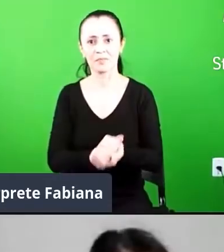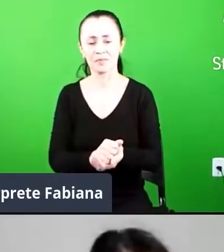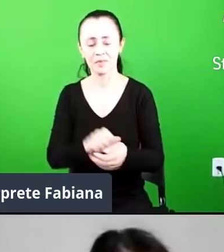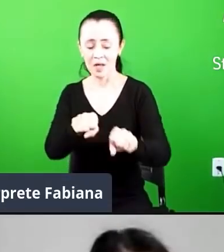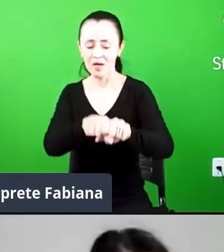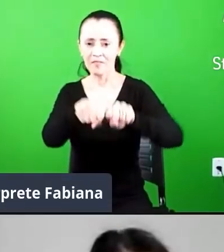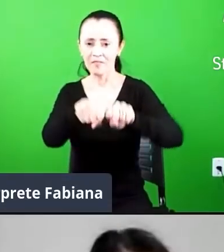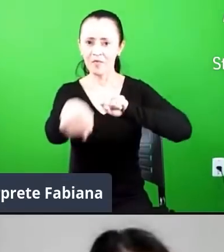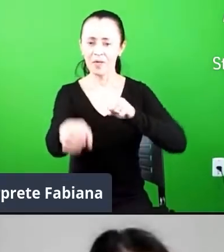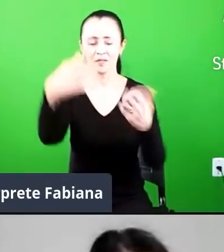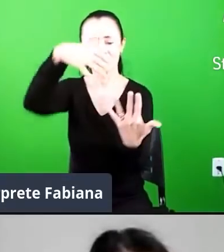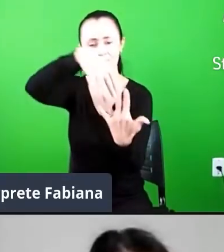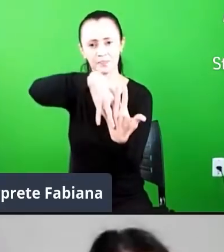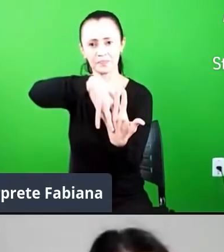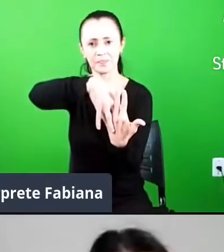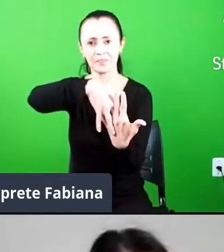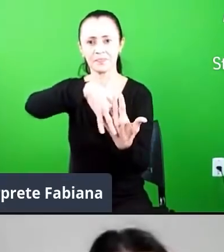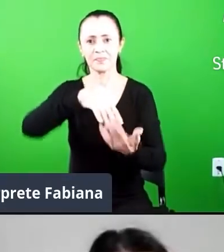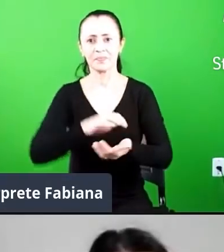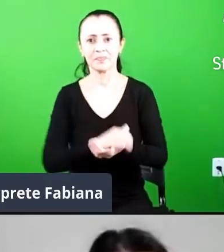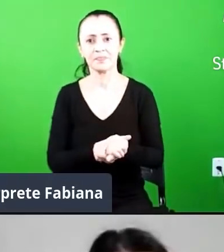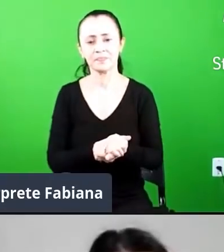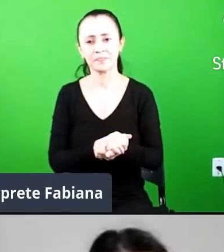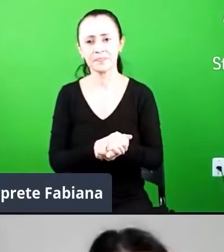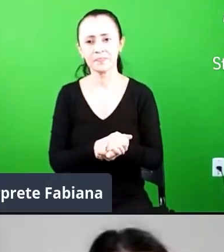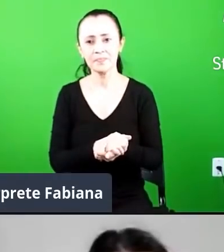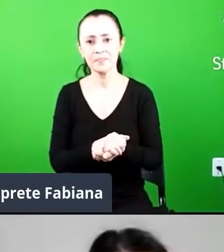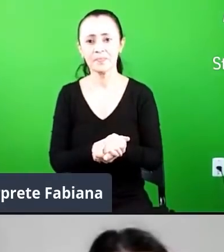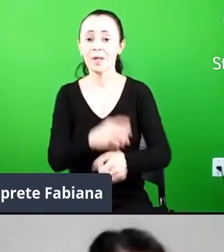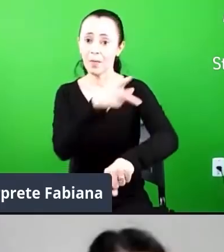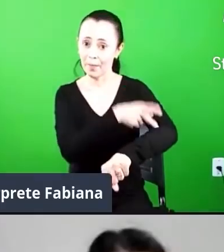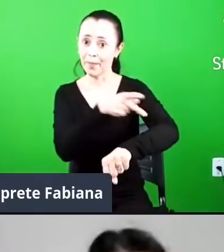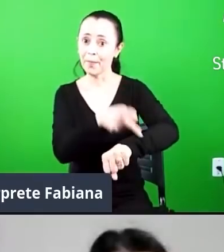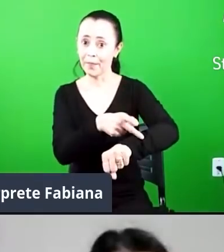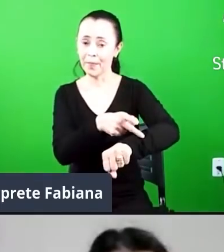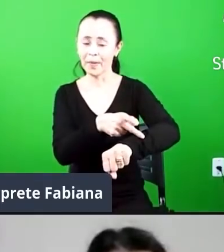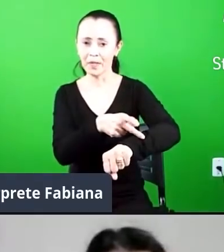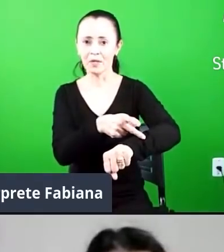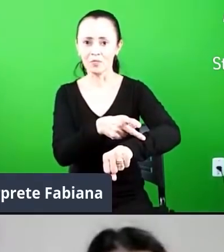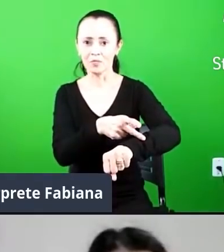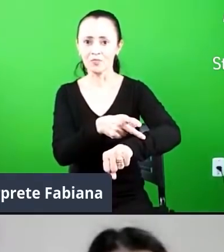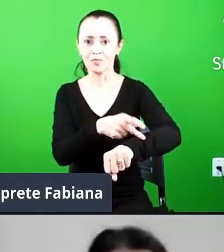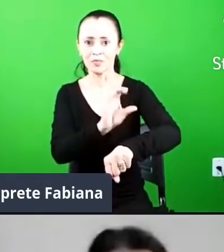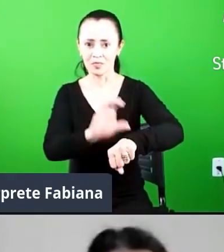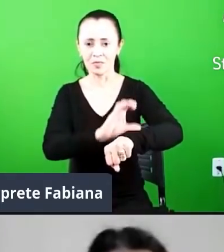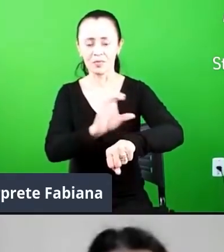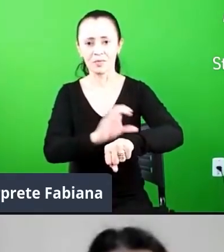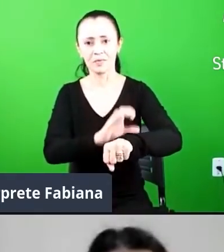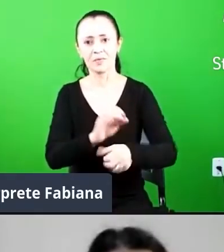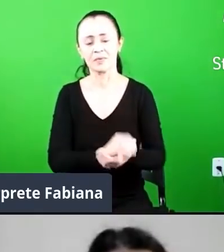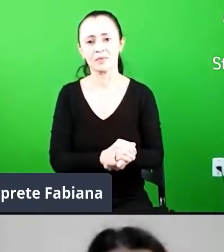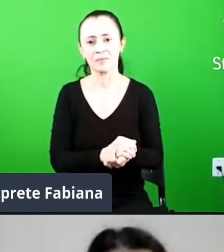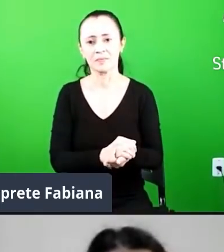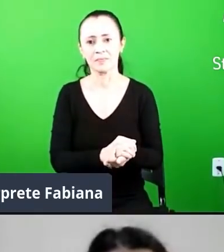Federal de Mato Grosso do Sul, graduada em Pedagogia, pela Universidade Federal